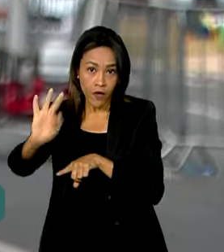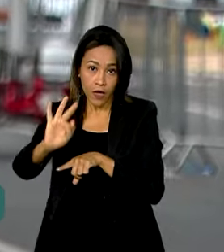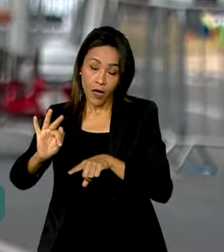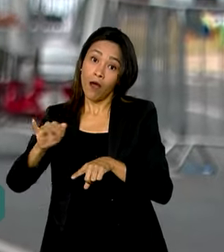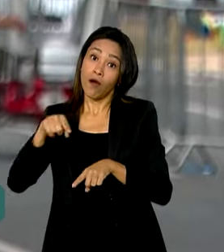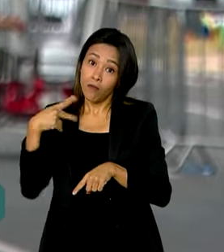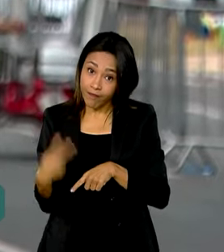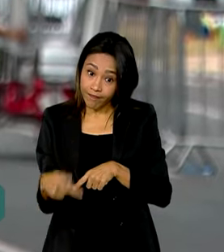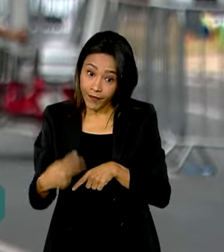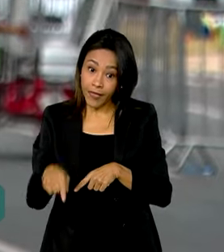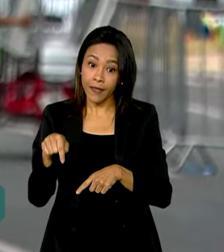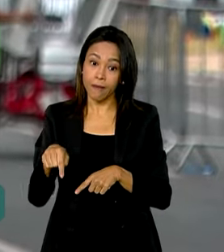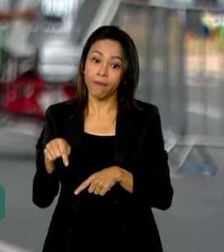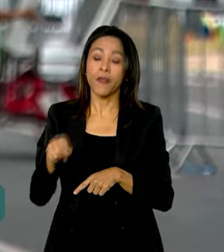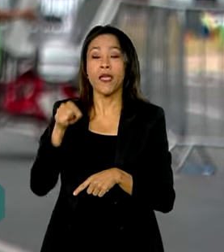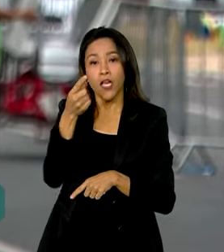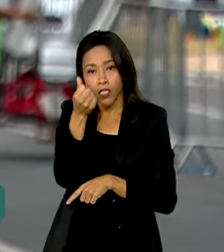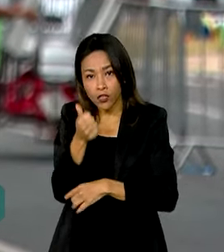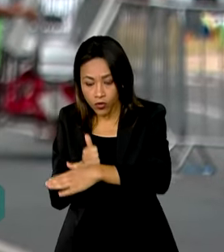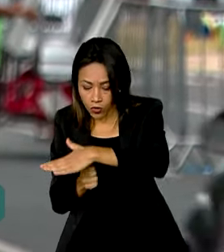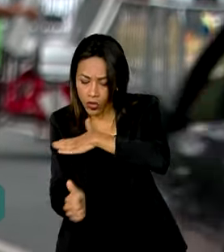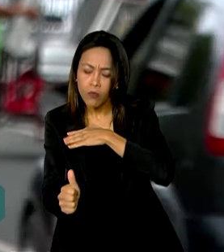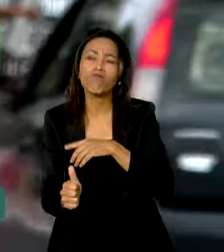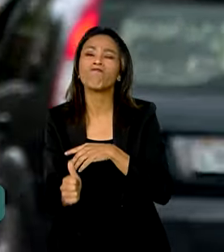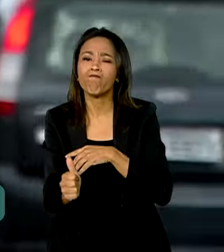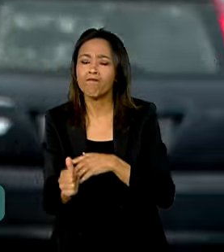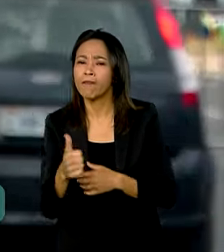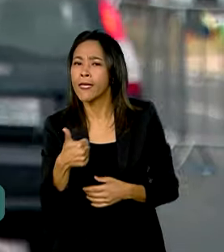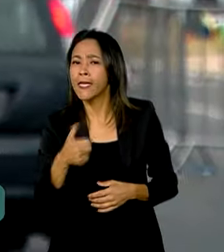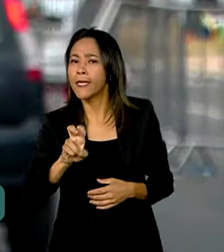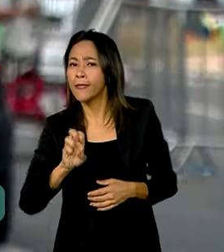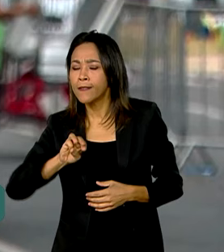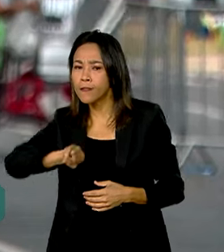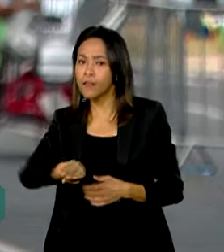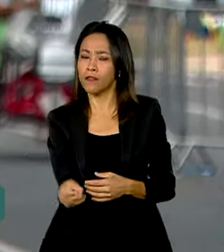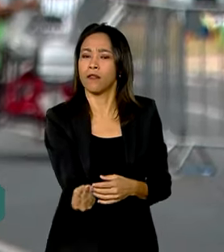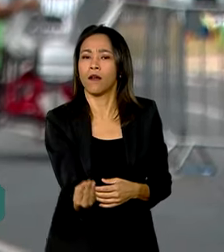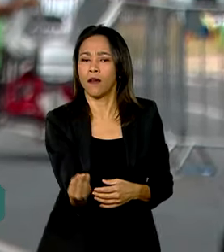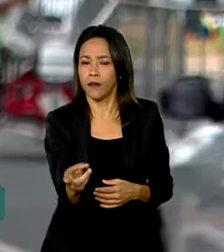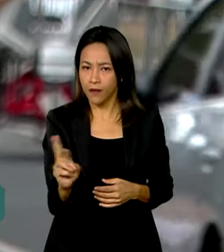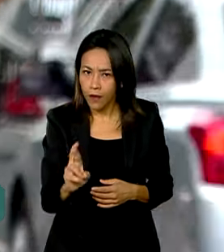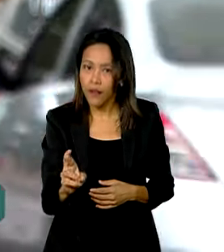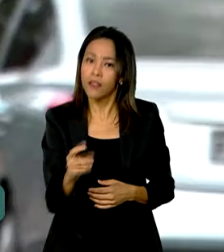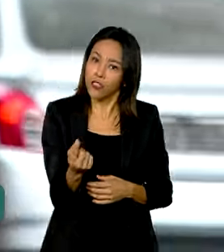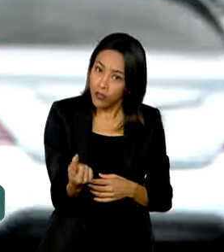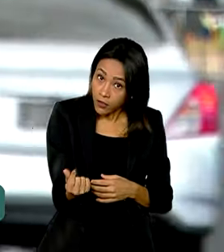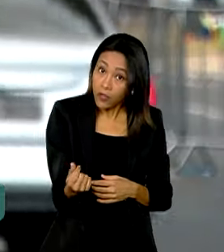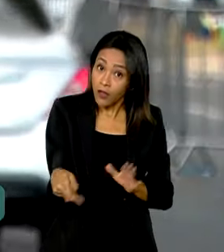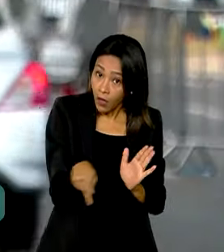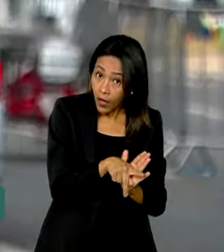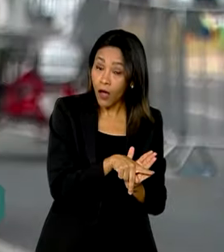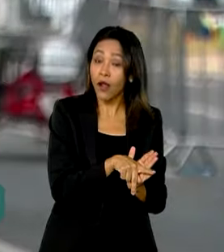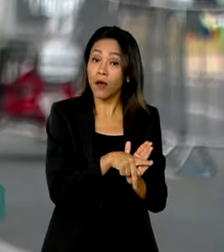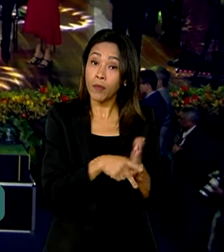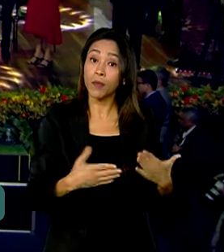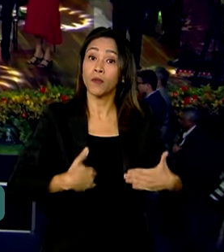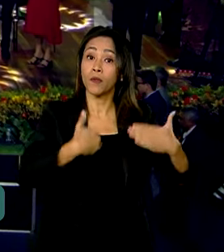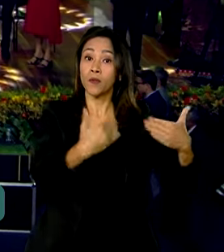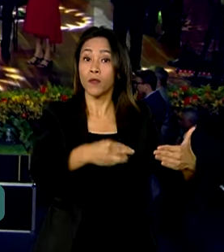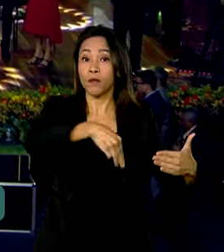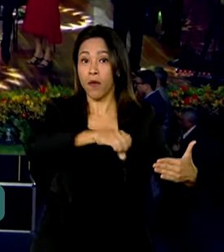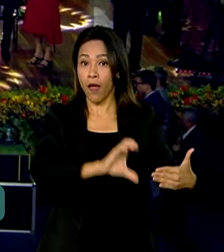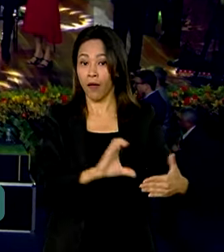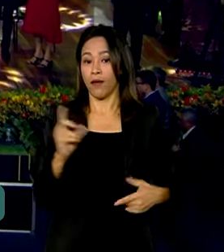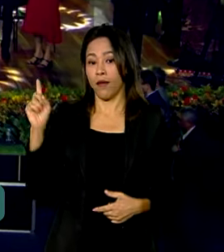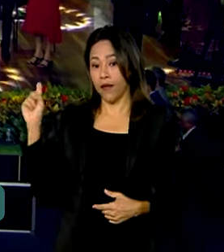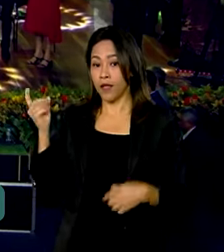e Tecnologia. O investimento será de cerca de 15 milhões de reais com recursos do Ministério da Educação. O Piauí